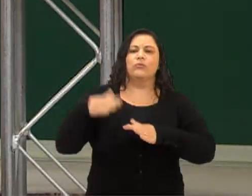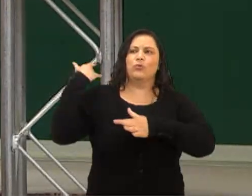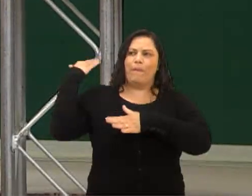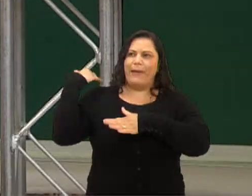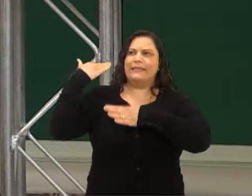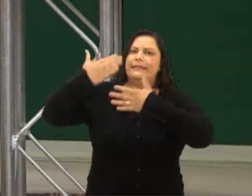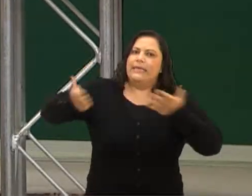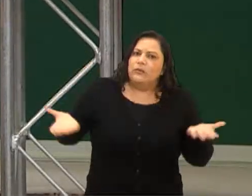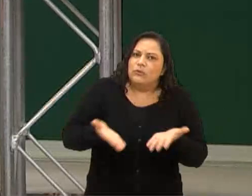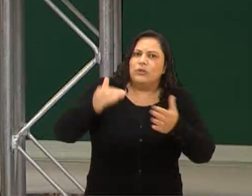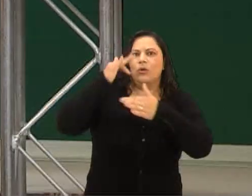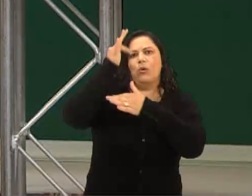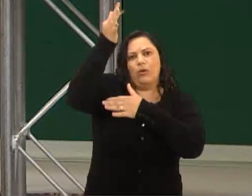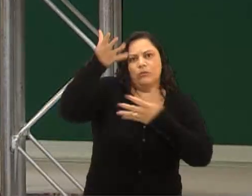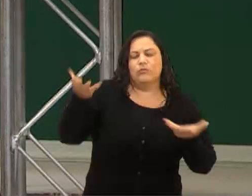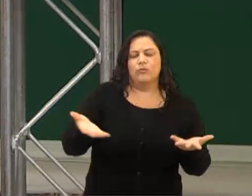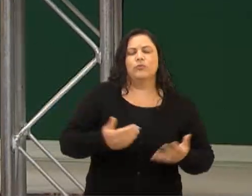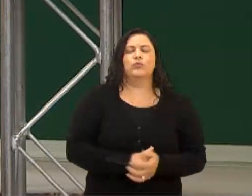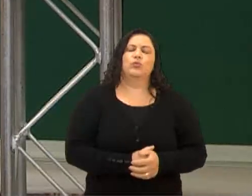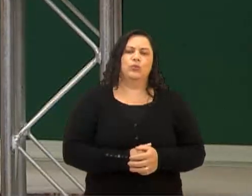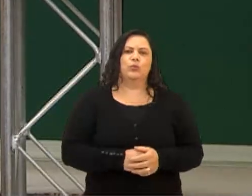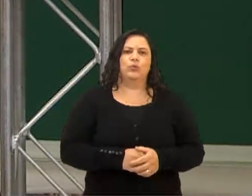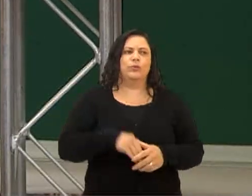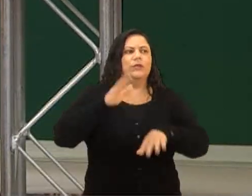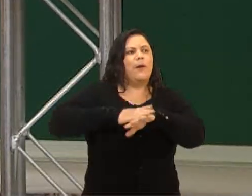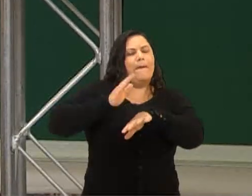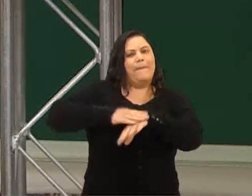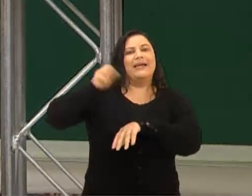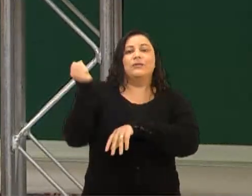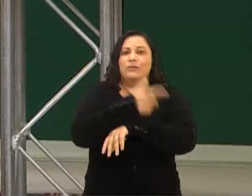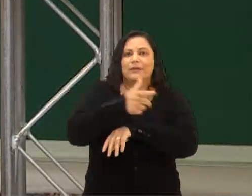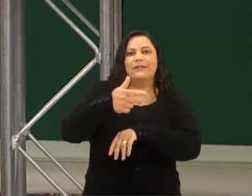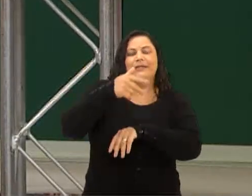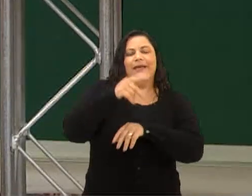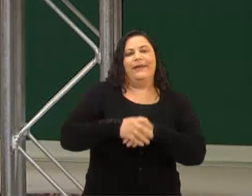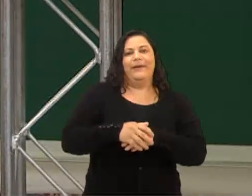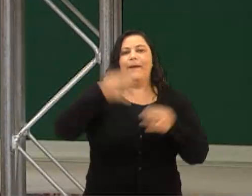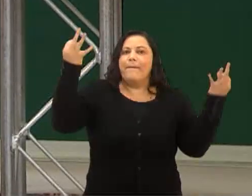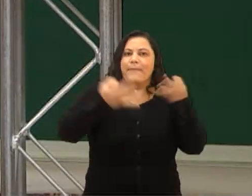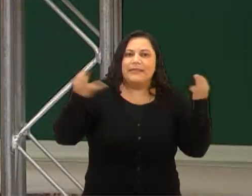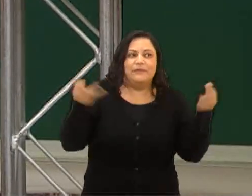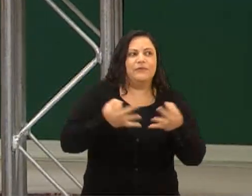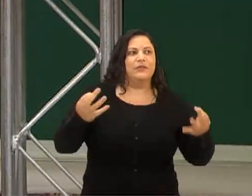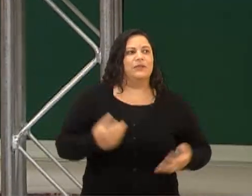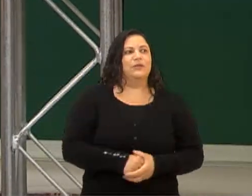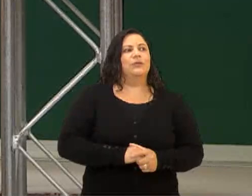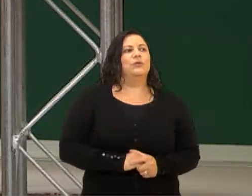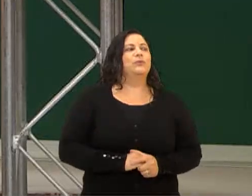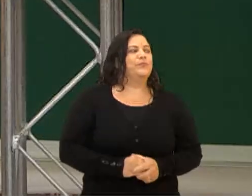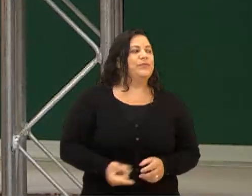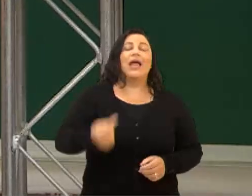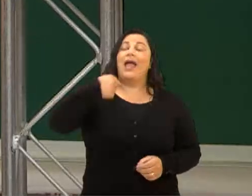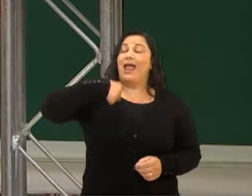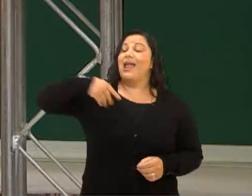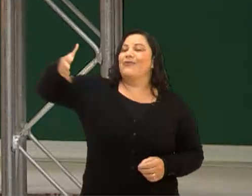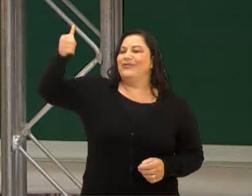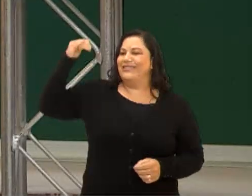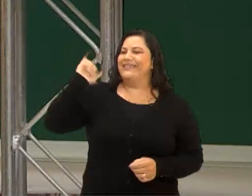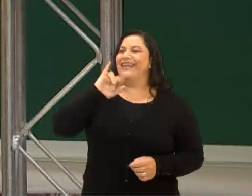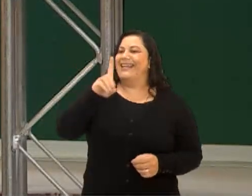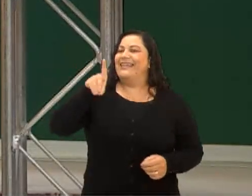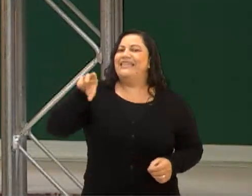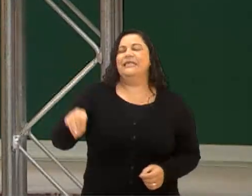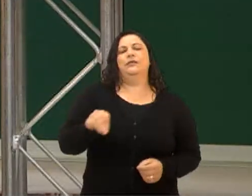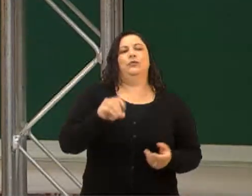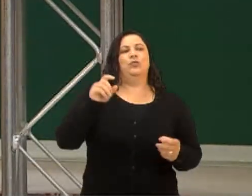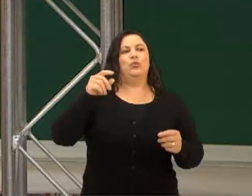verbo ser, por exemplo, mais que perfeito seria eu fora, tu foras, ele fora, né? No sentido de eu tinha ido, tu tinhas ido, ele tinha ido. Né?